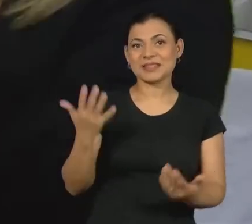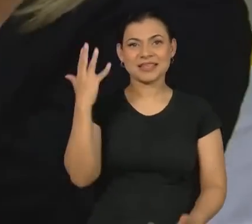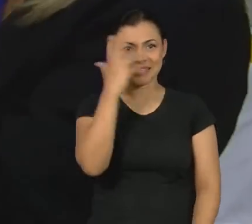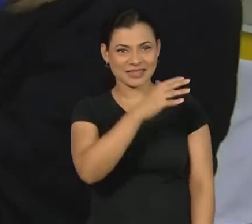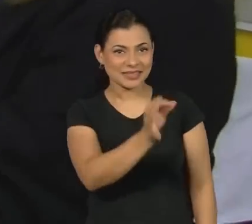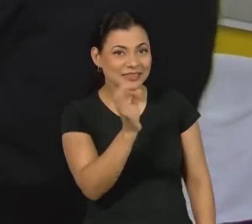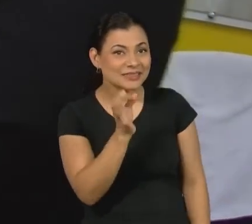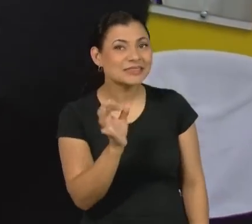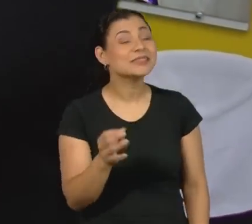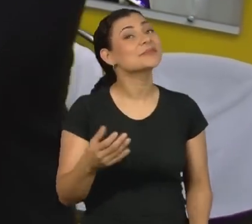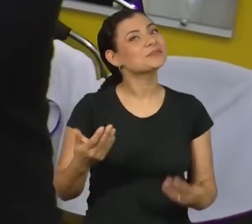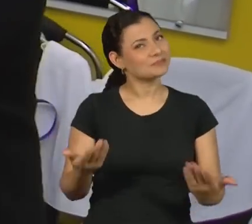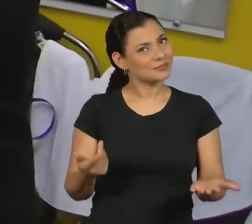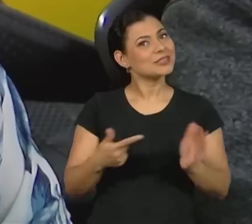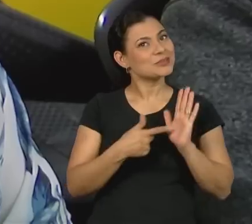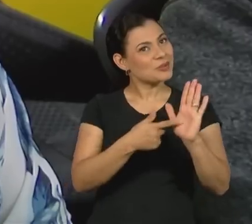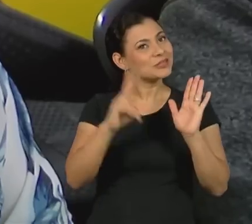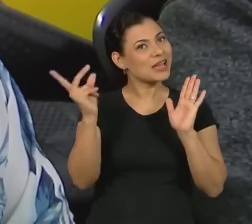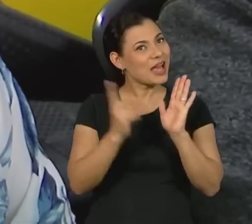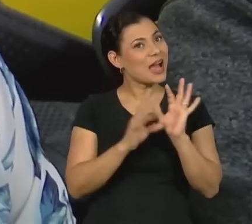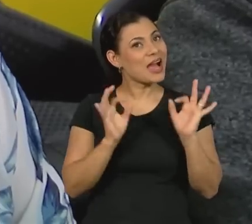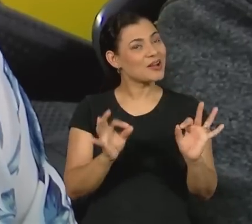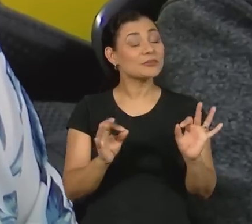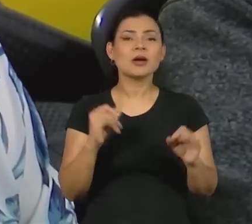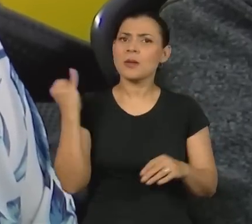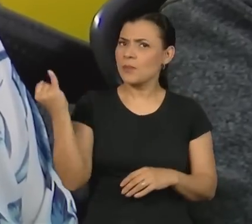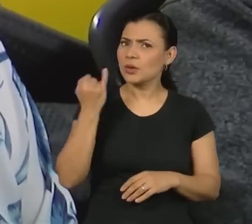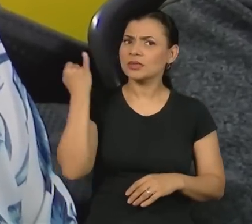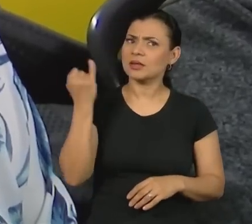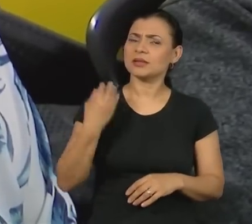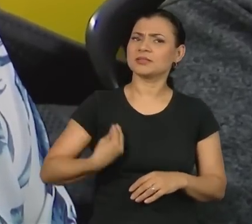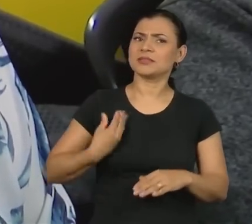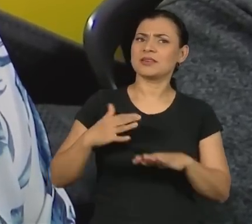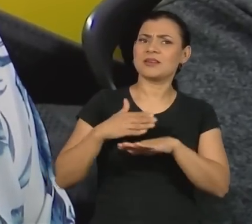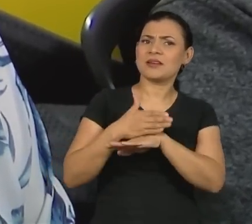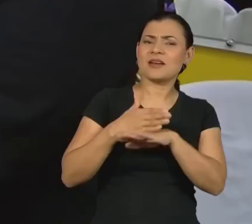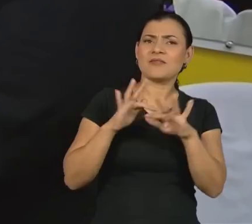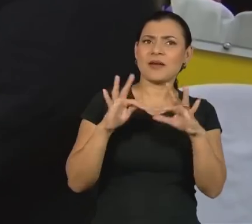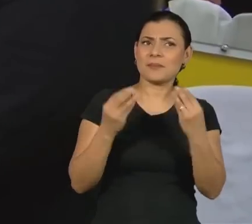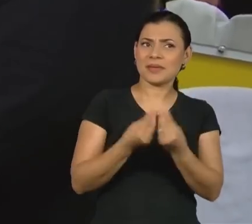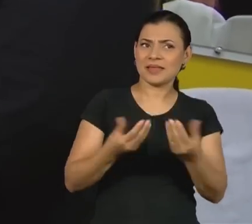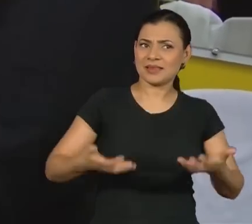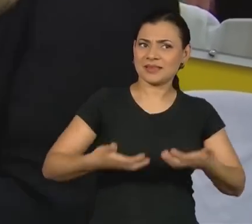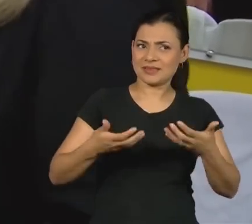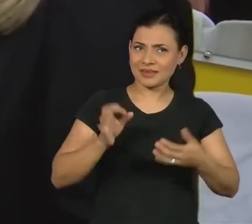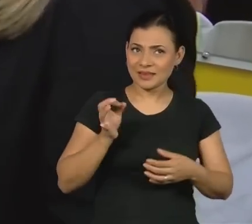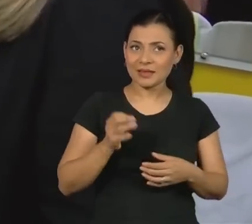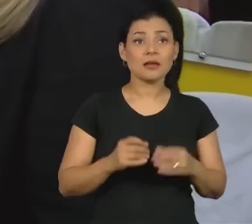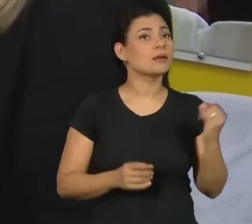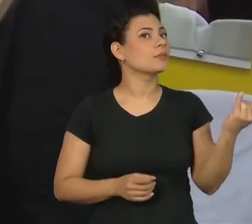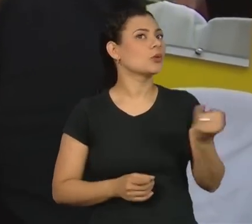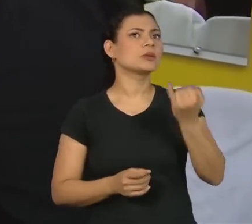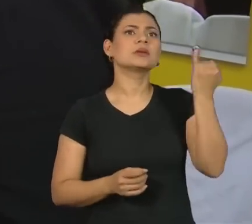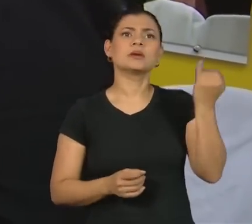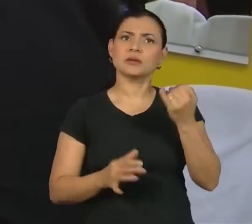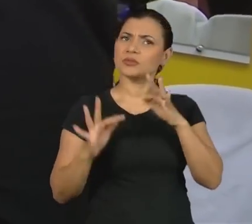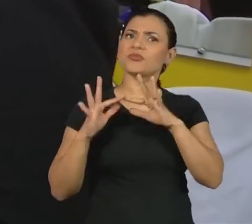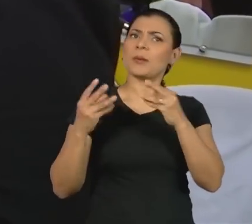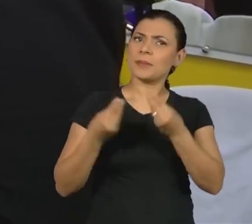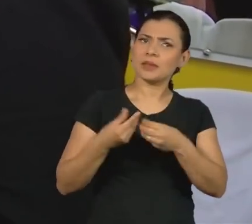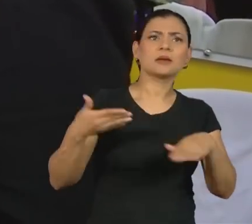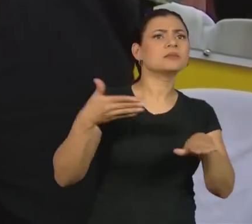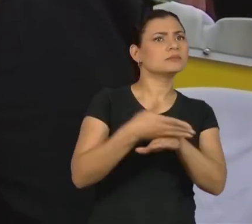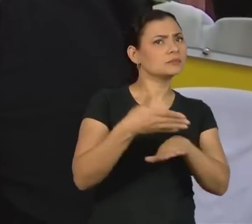beleza. A gente mostra a vida como ela é. É importante a presença da família e esse incentivo. Isso é primordial, né? A presença da